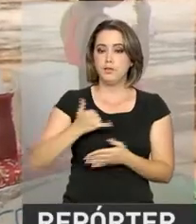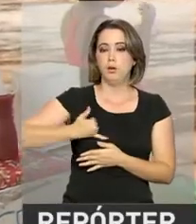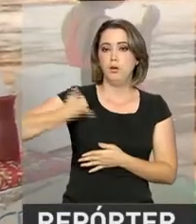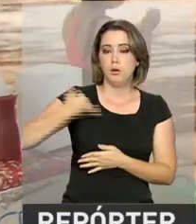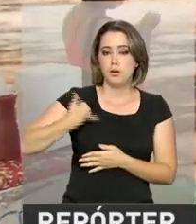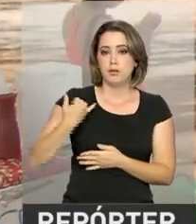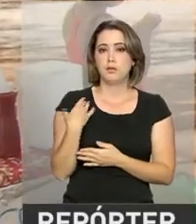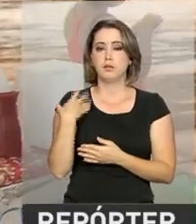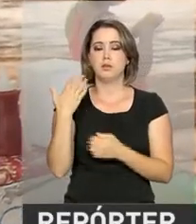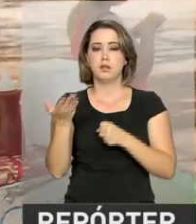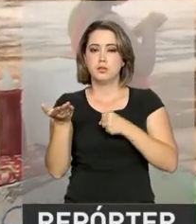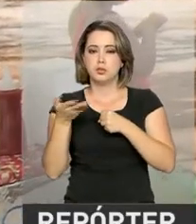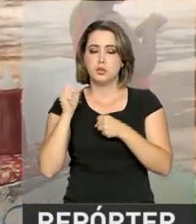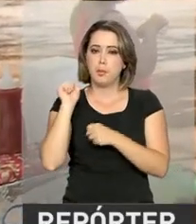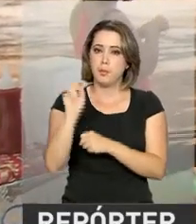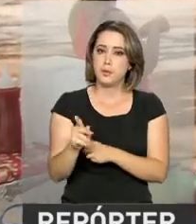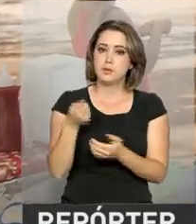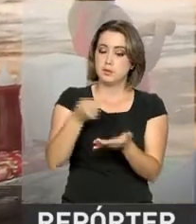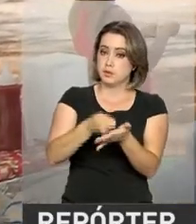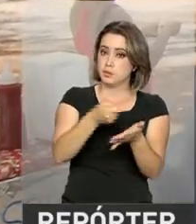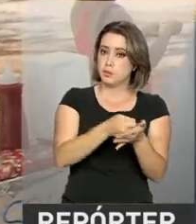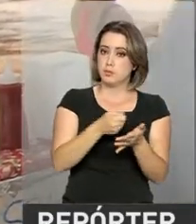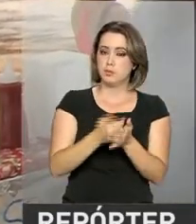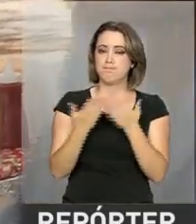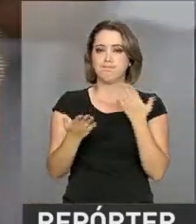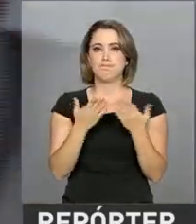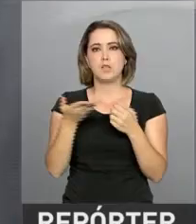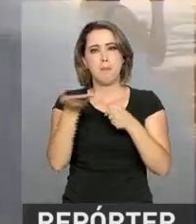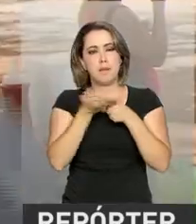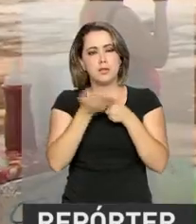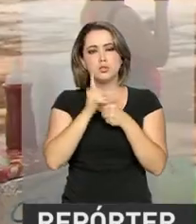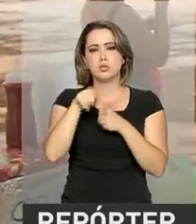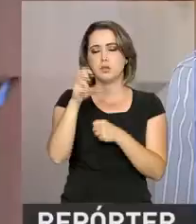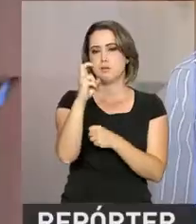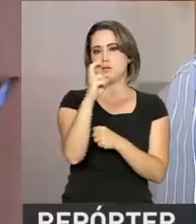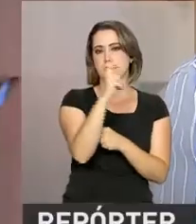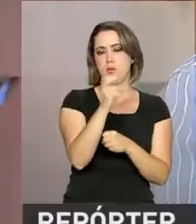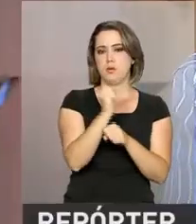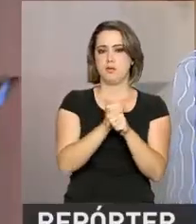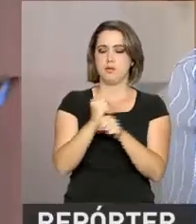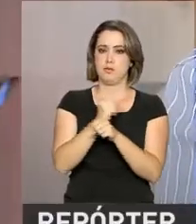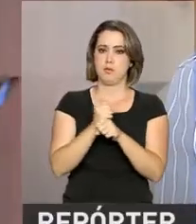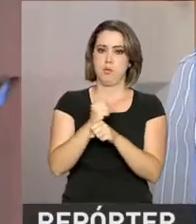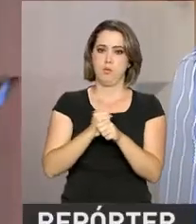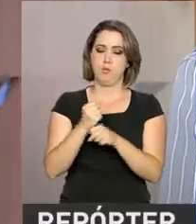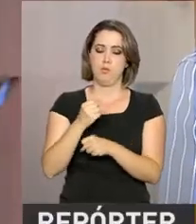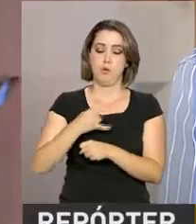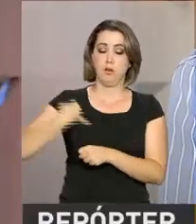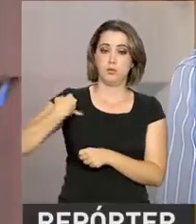aposentam por tempo de contribuição seja de 54 anos. Na América